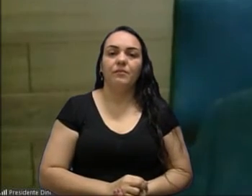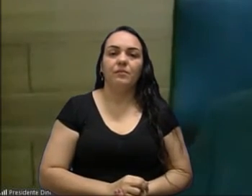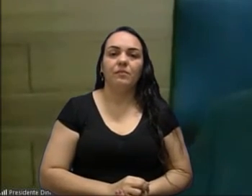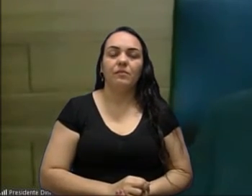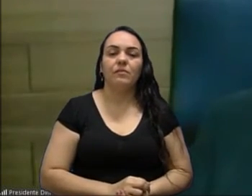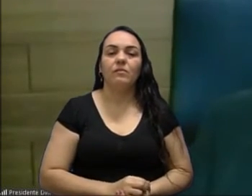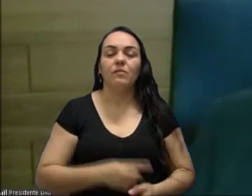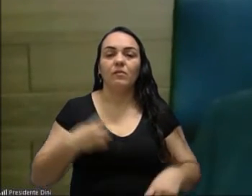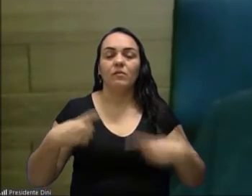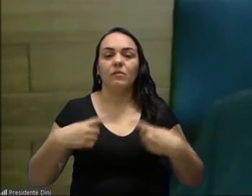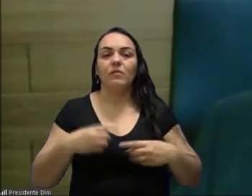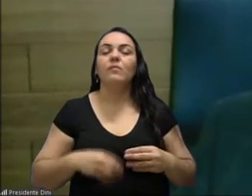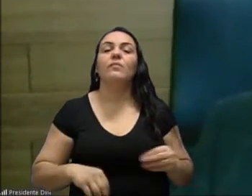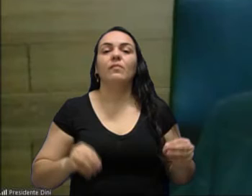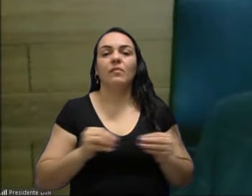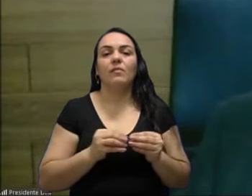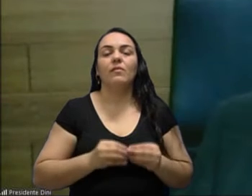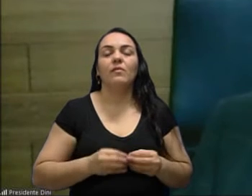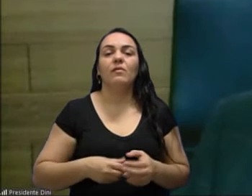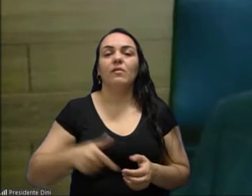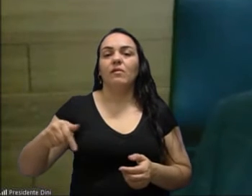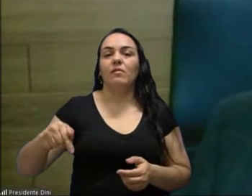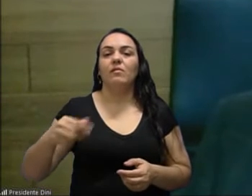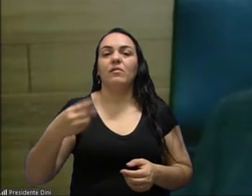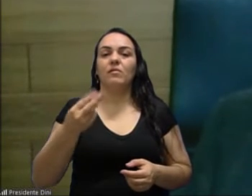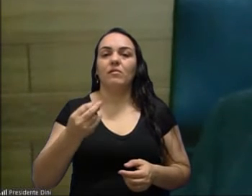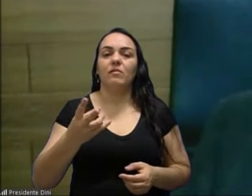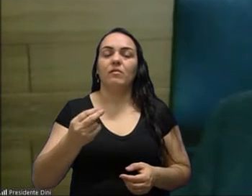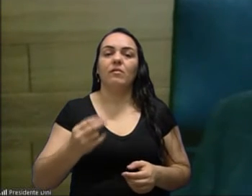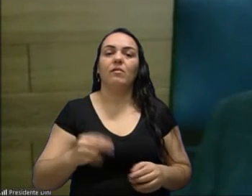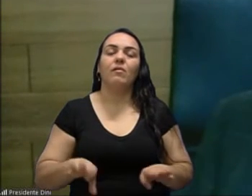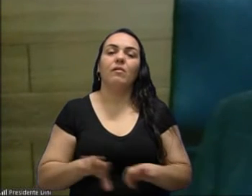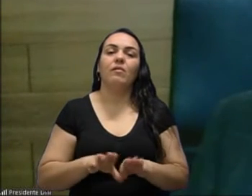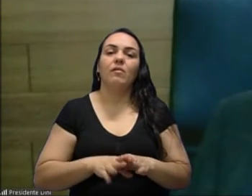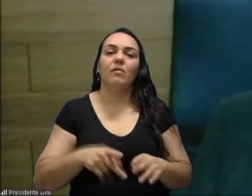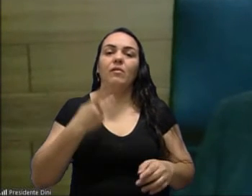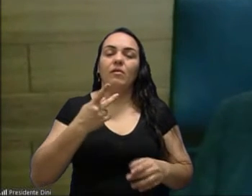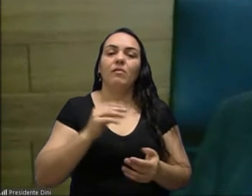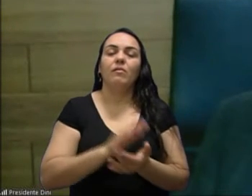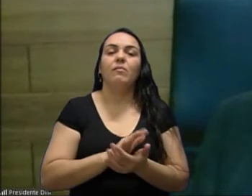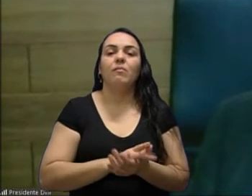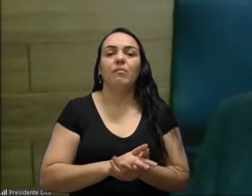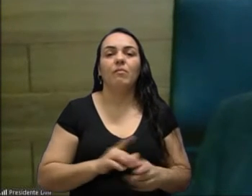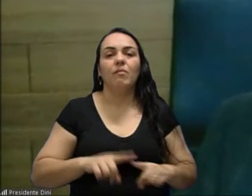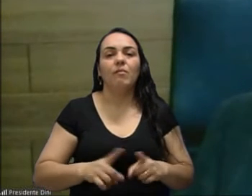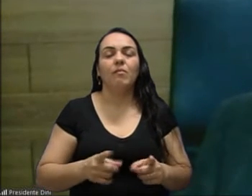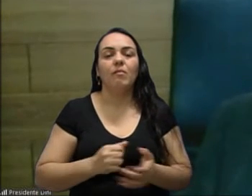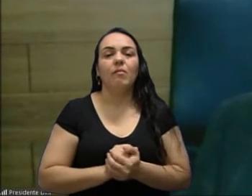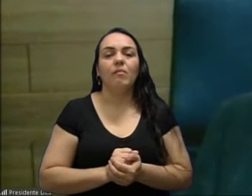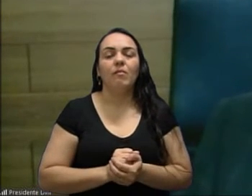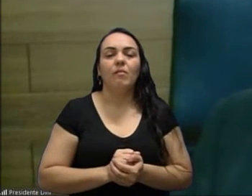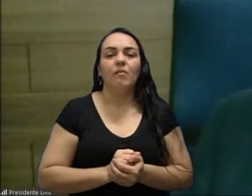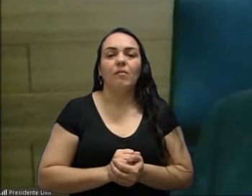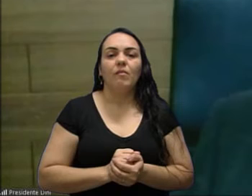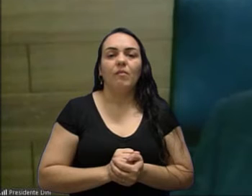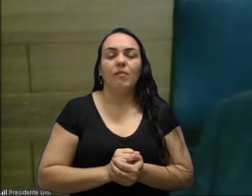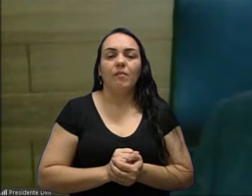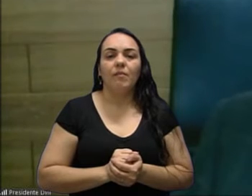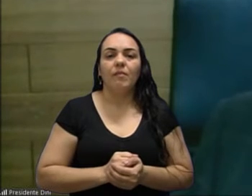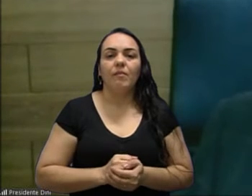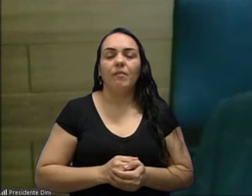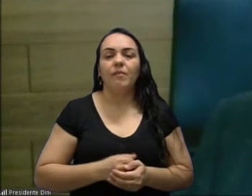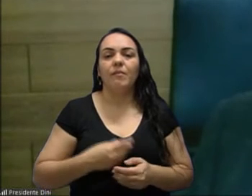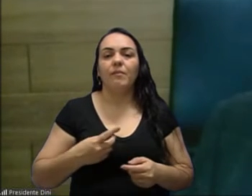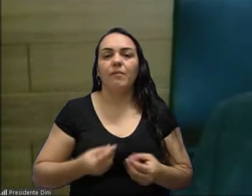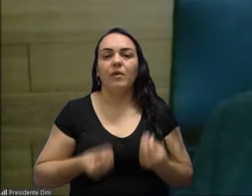discussão única moção 7 de 2020 do vereador Fausto Pérez manifesta aplauso ao deputado federal André Jandones por estar